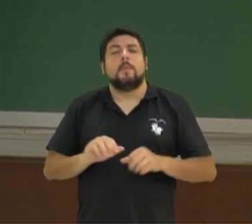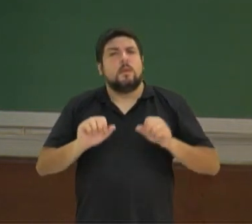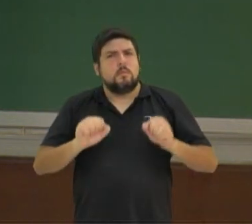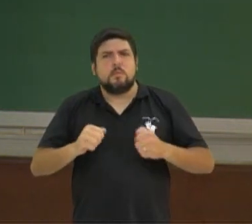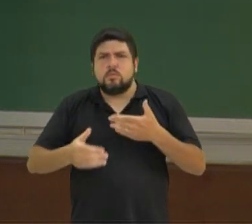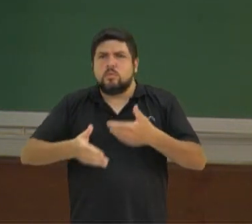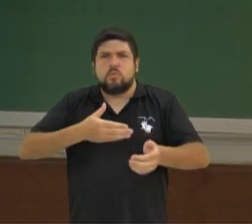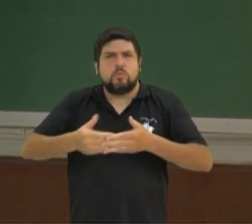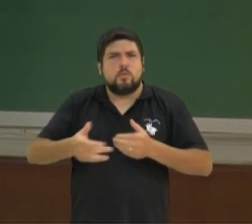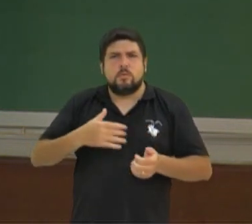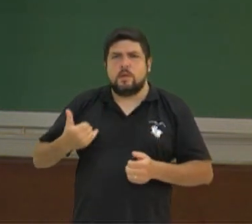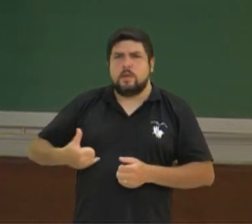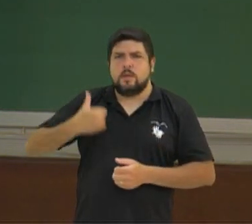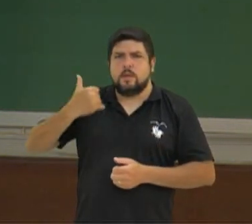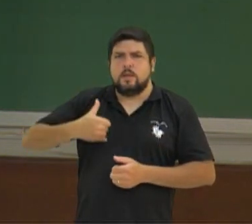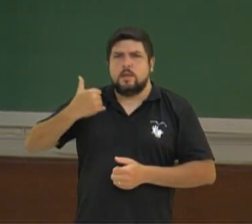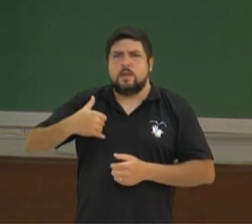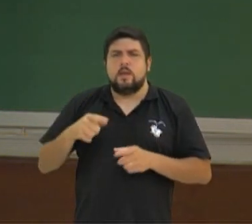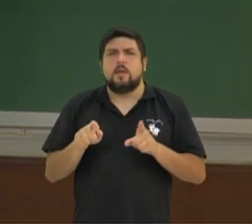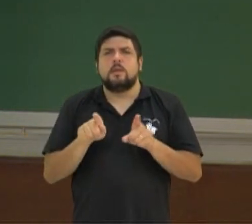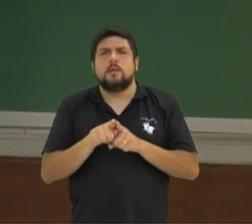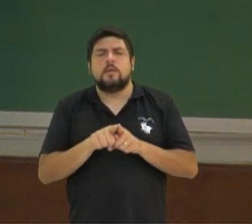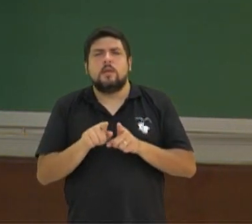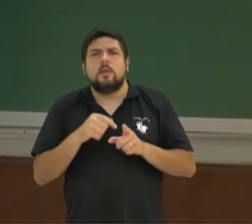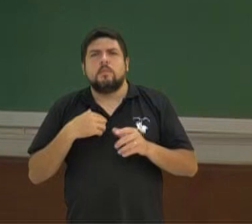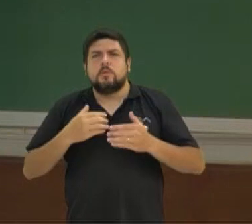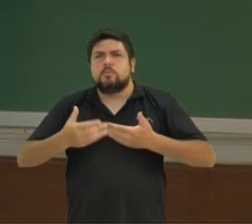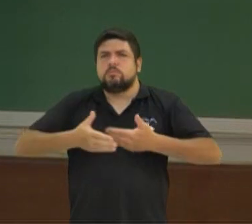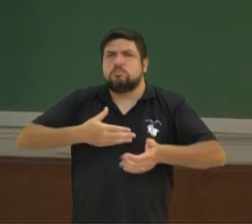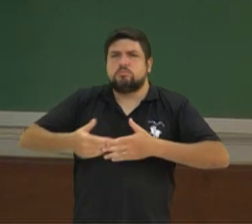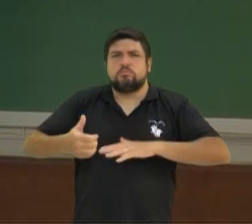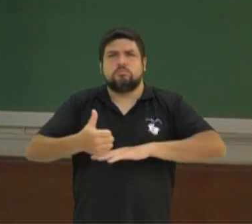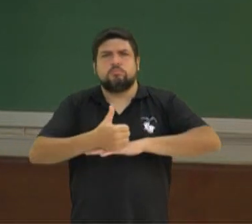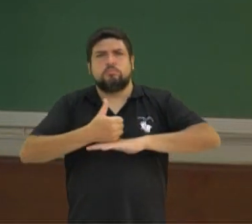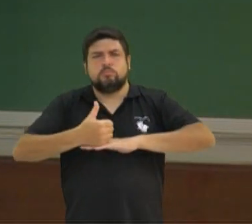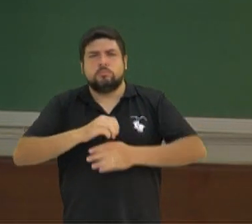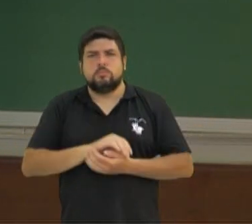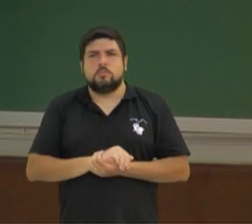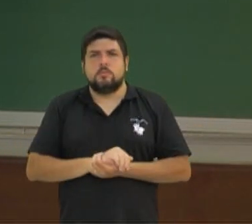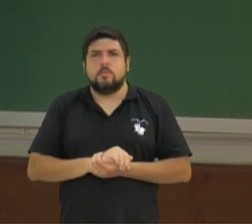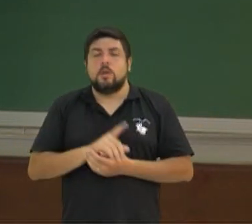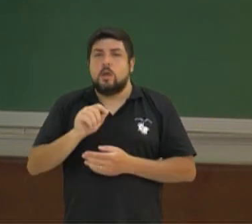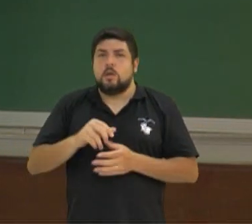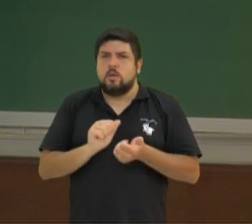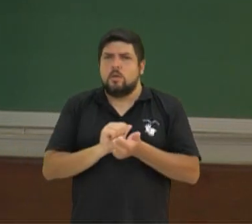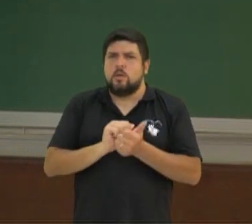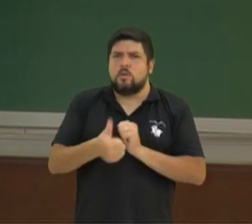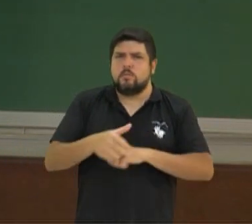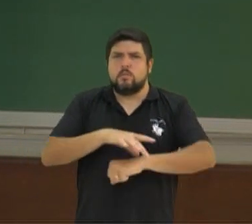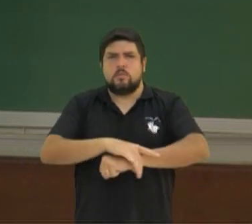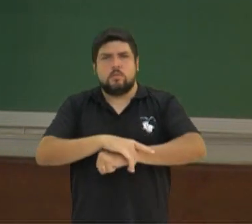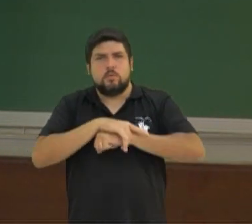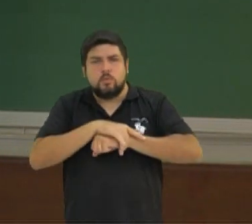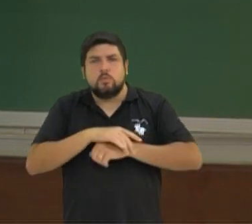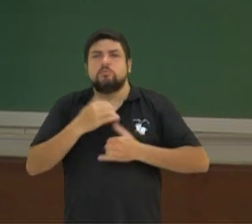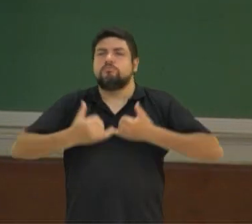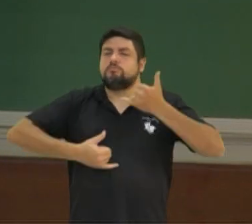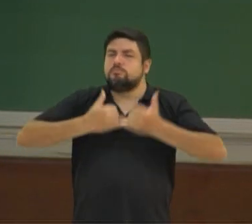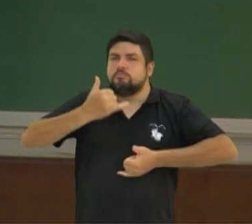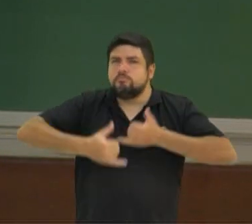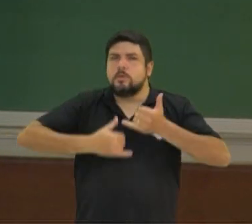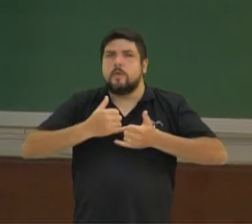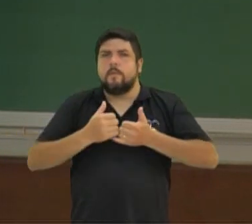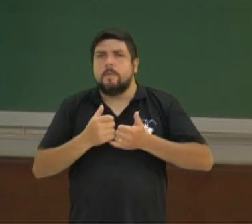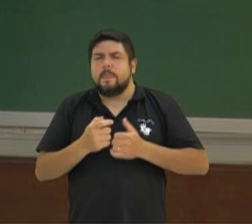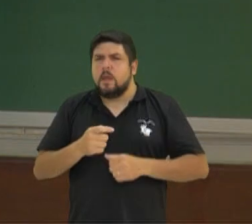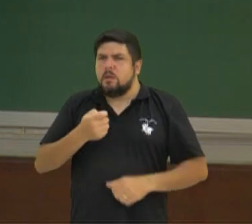qualquer idade e em diferentes níveis de habilidade. Ele é um esporte seguro, divertido e de baixo impacto.